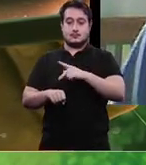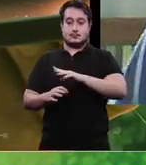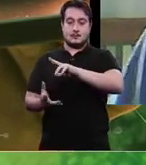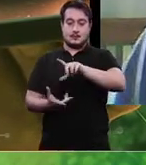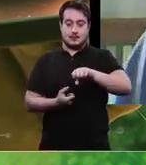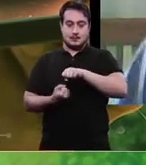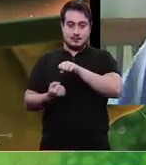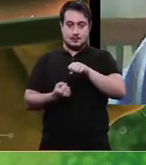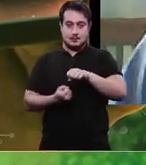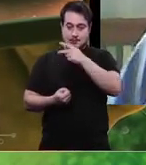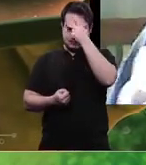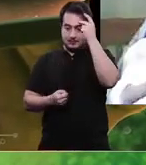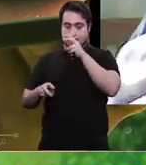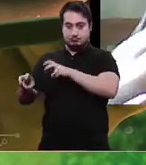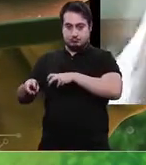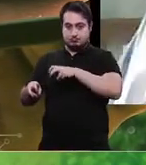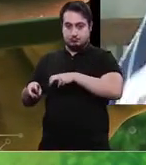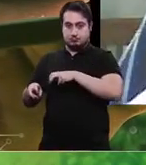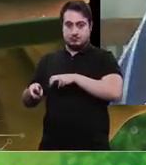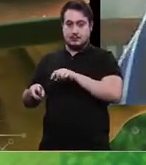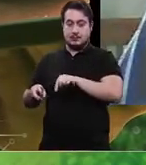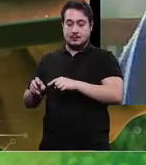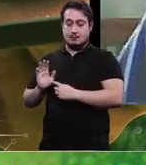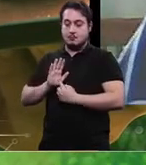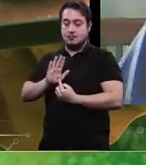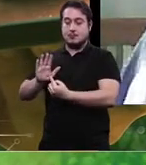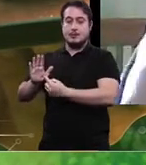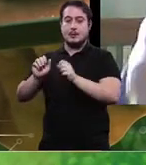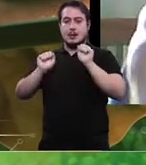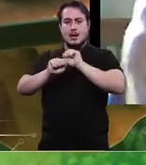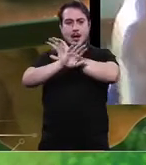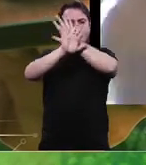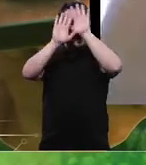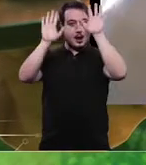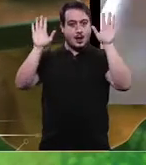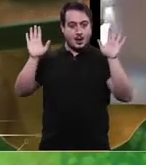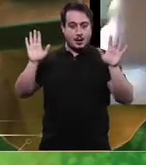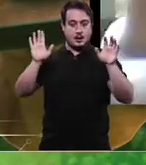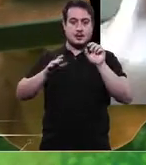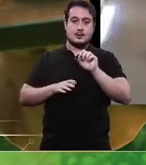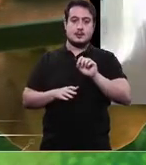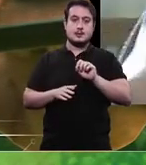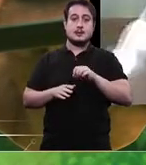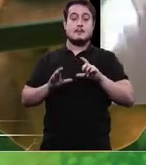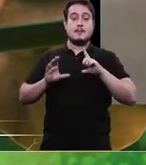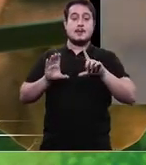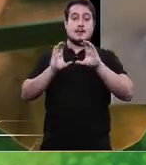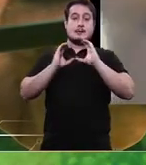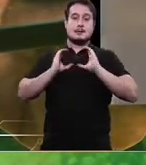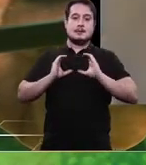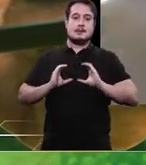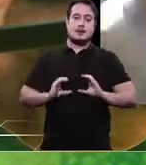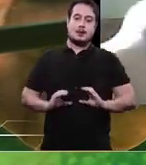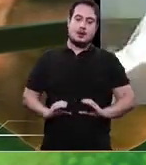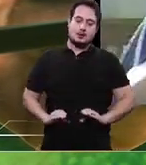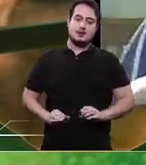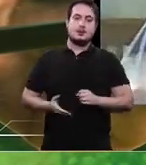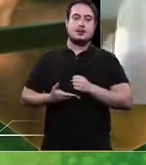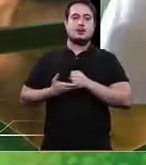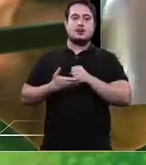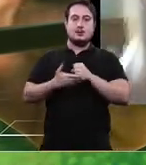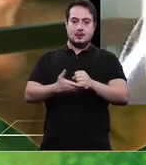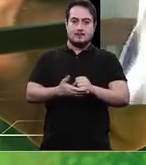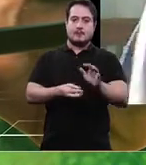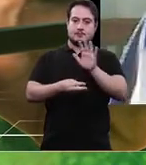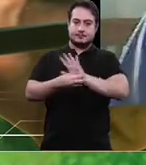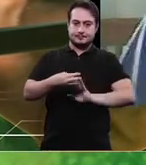do produtor rural, tentando levar transparência e tentando levar cidadania, levar Estado à